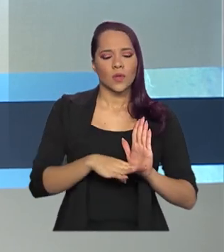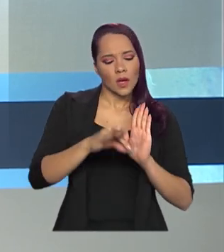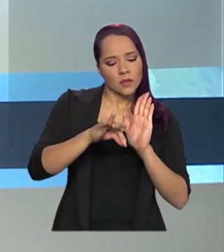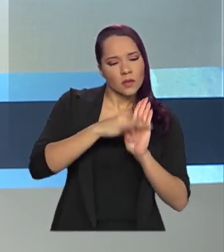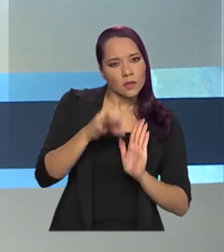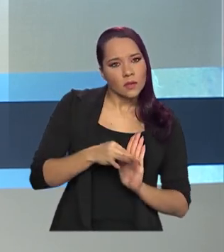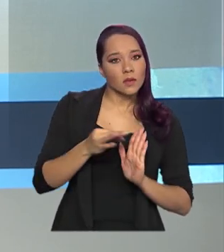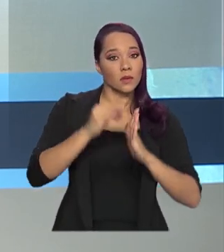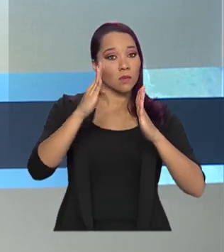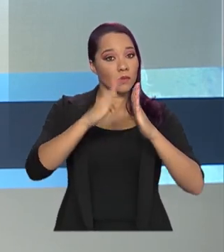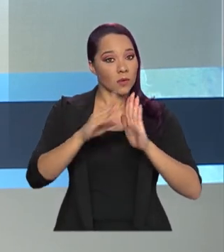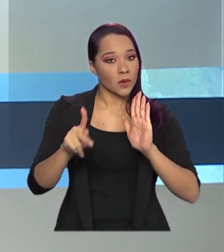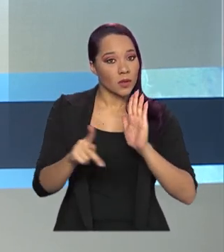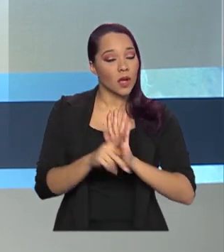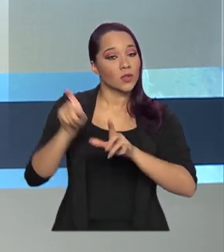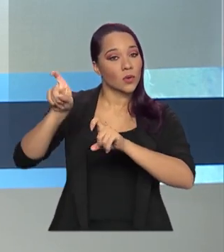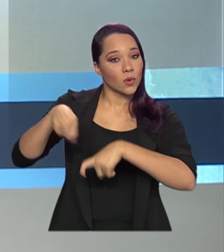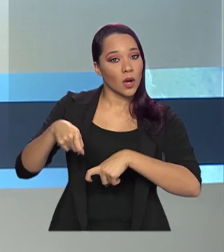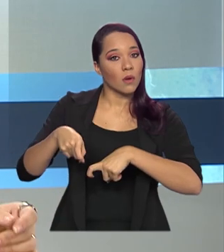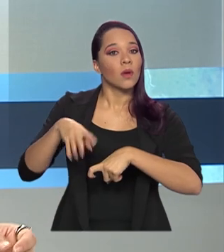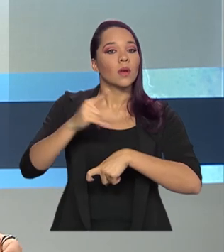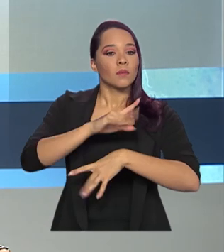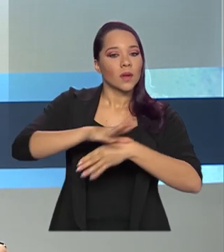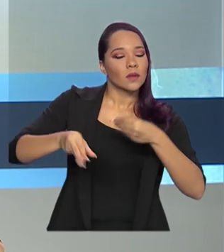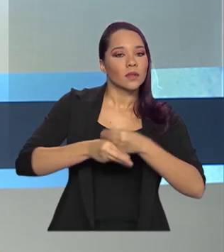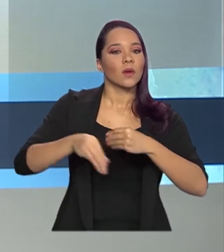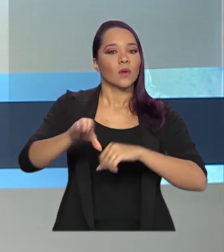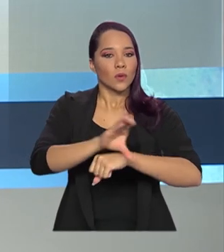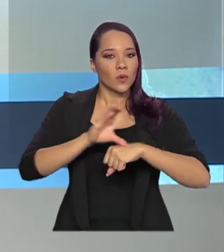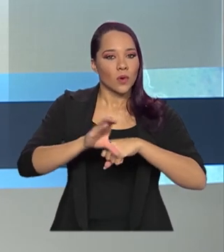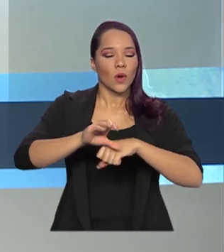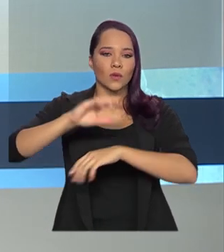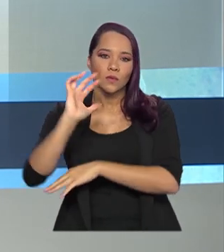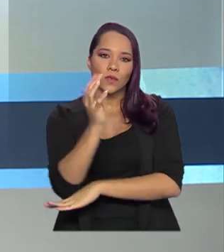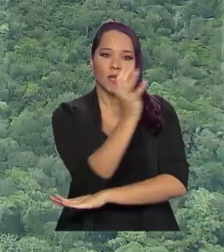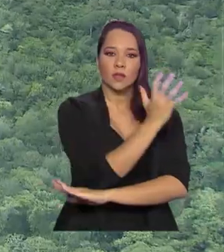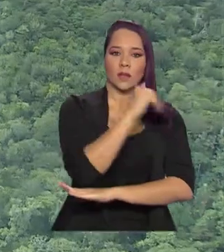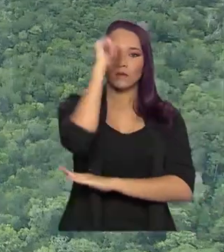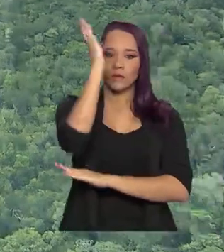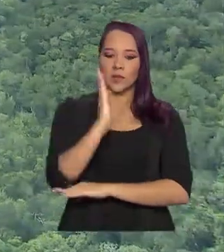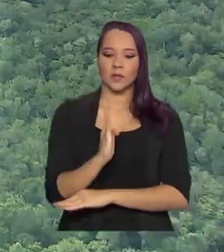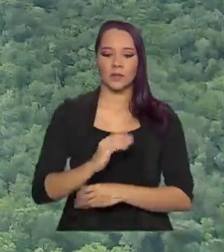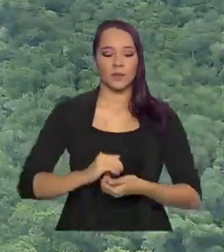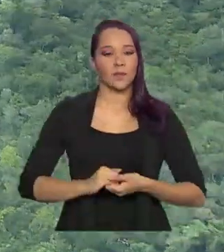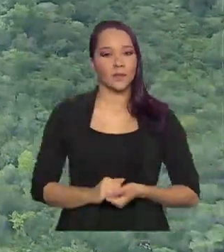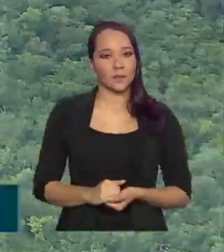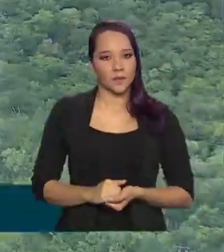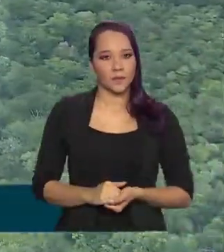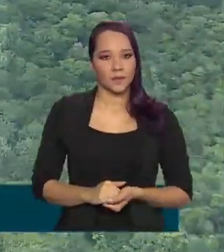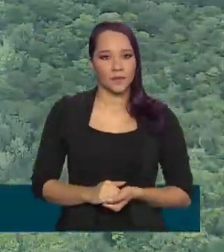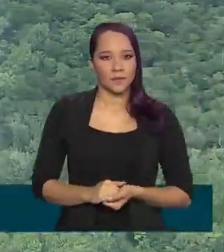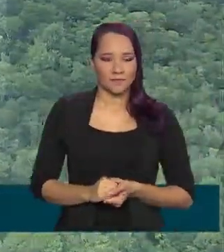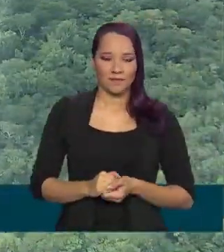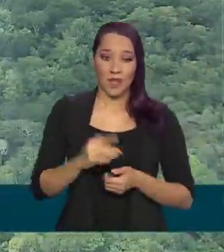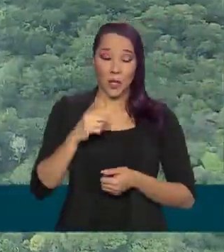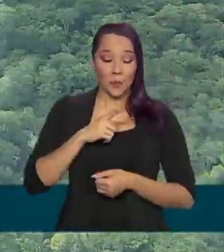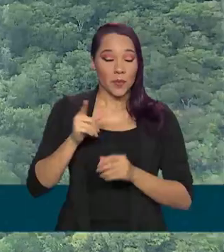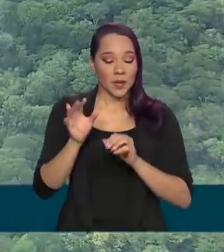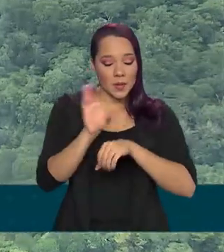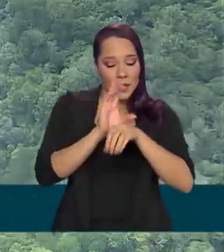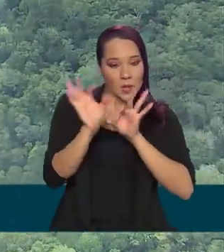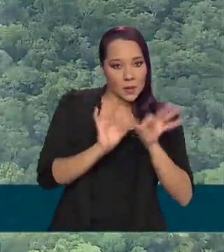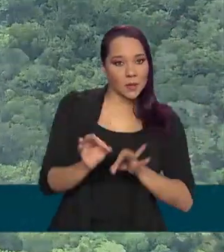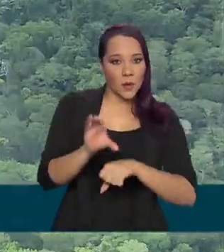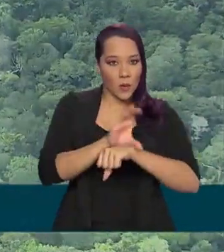das propriedades rurais para a implantação do Código Florestal Brasileiro. Para implantar o Código